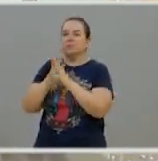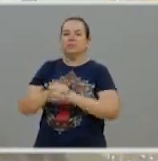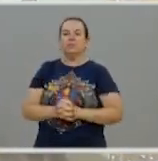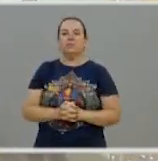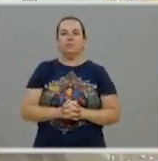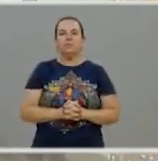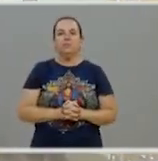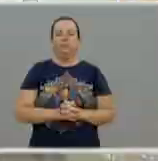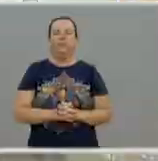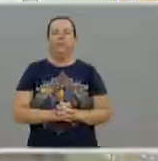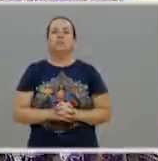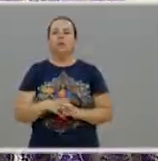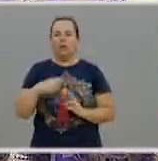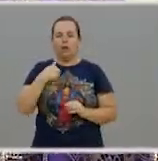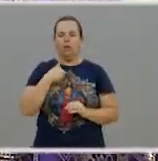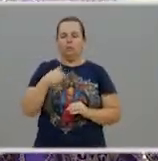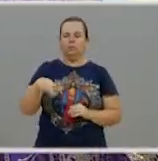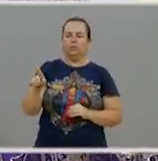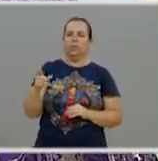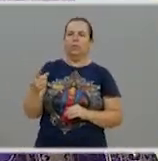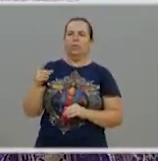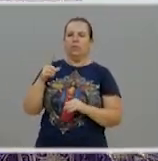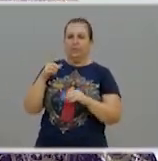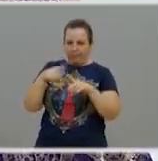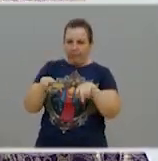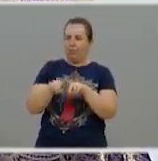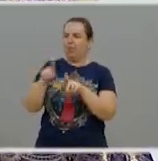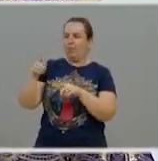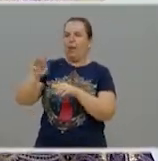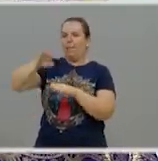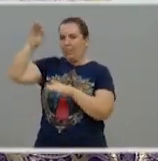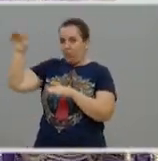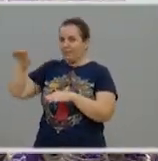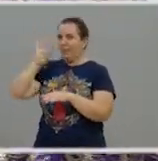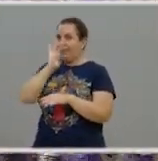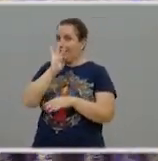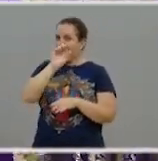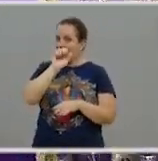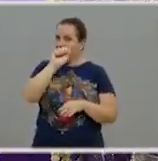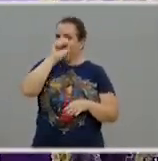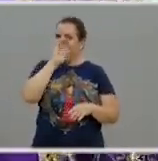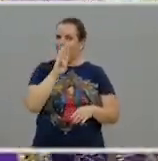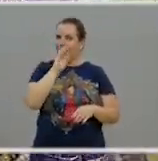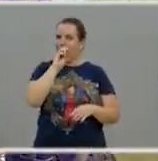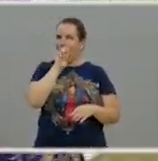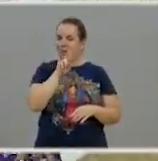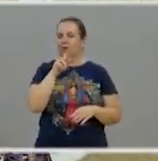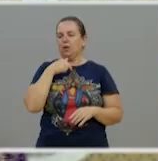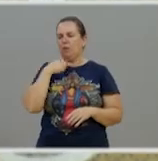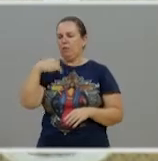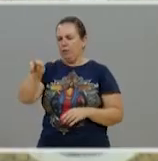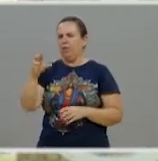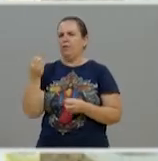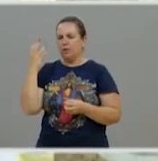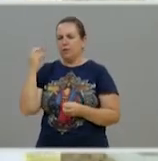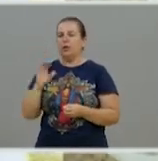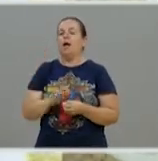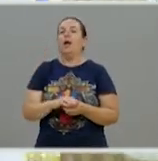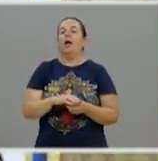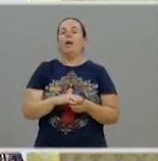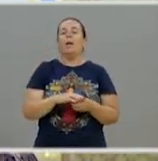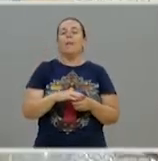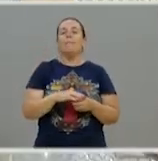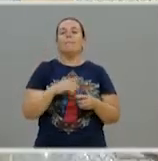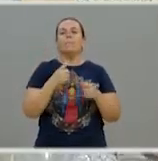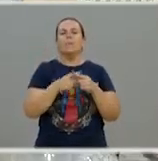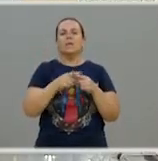no site, dá tempo ainda, são vários dias em Jerusalém, e depois vamos a Roma, nos 50 anos